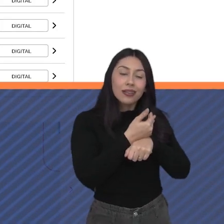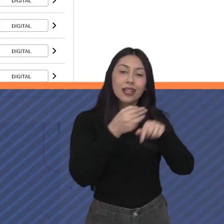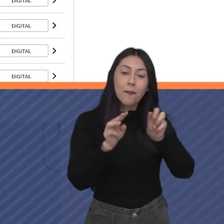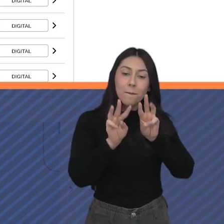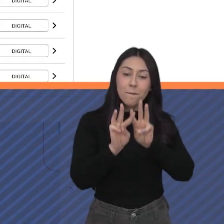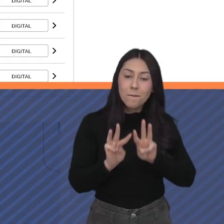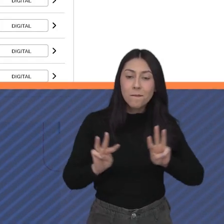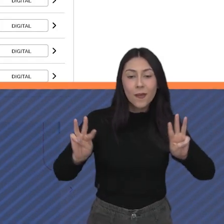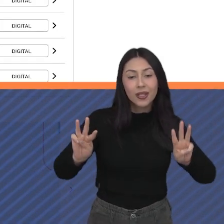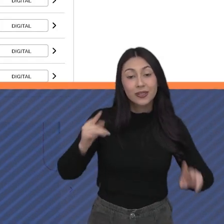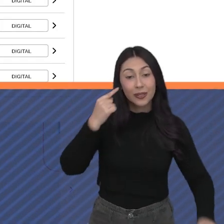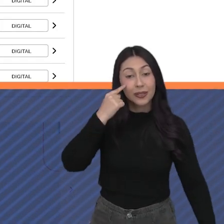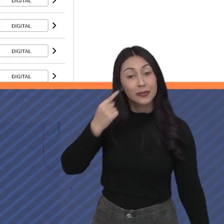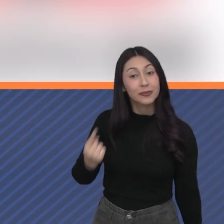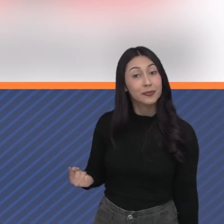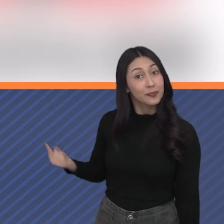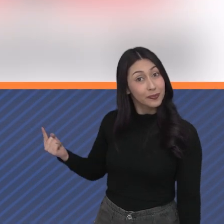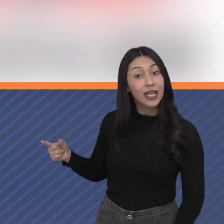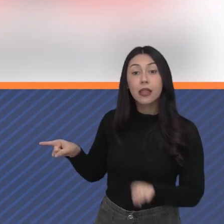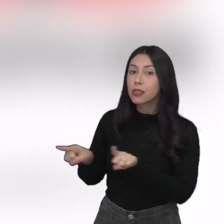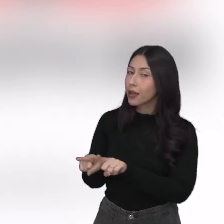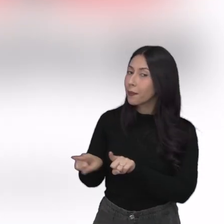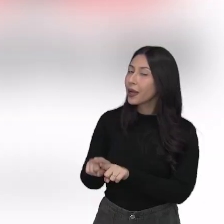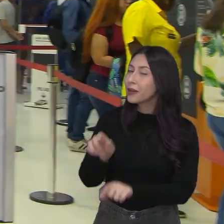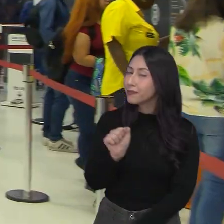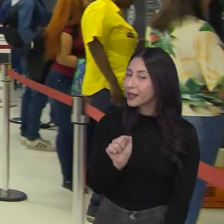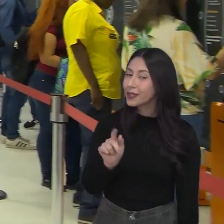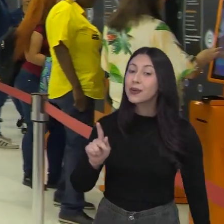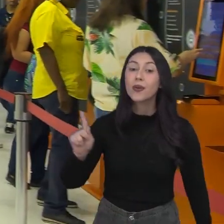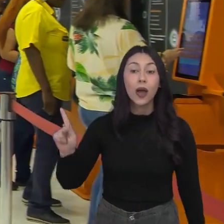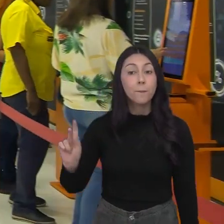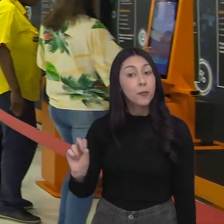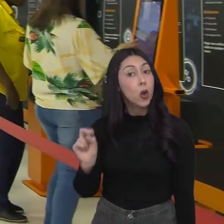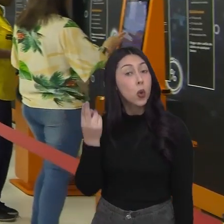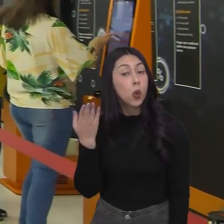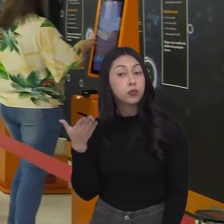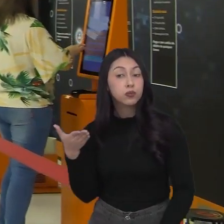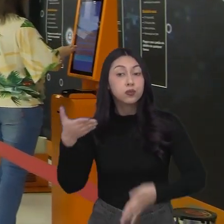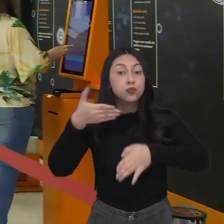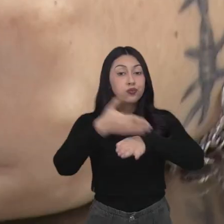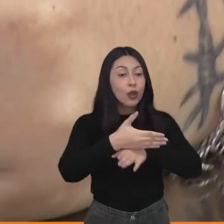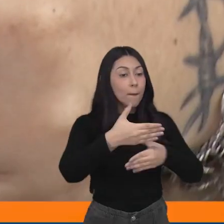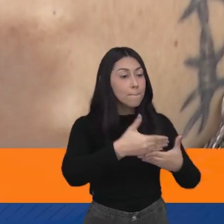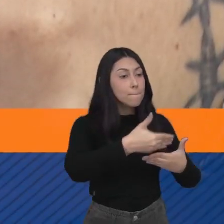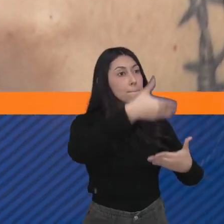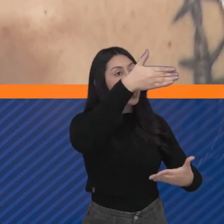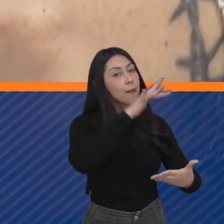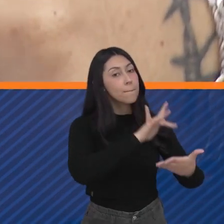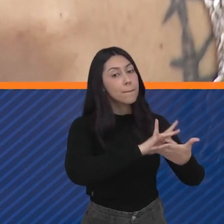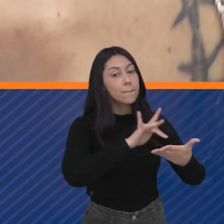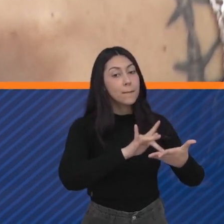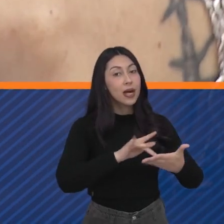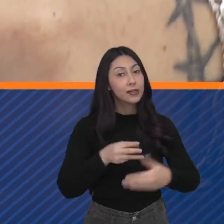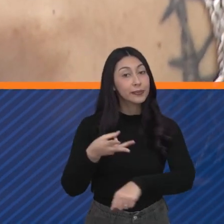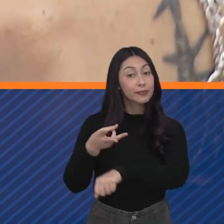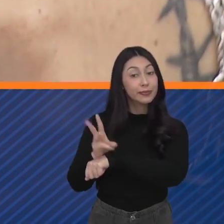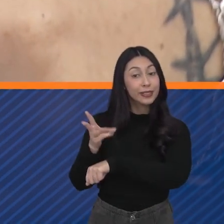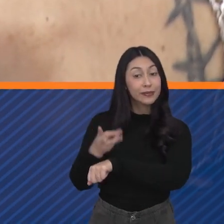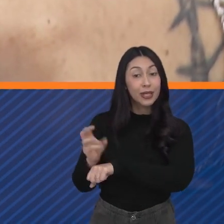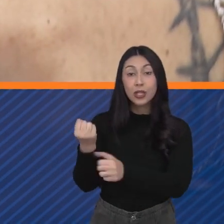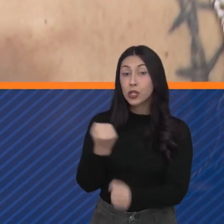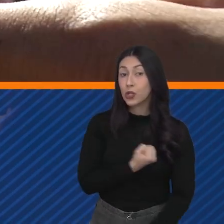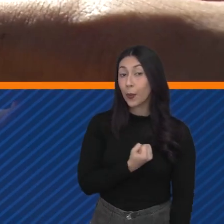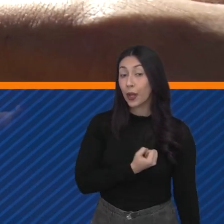ser feito pelo portal Poupa Tempo, pelo aplicativo, nos totens de autoatendimento ou pelo WhatsApp no número